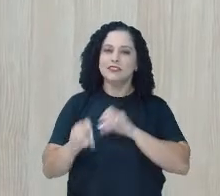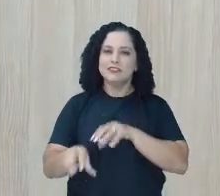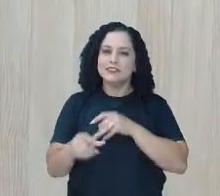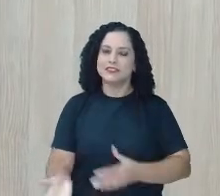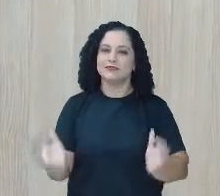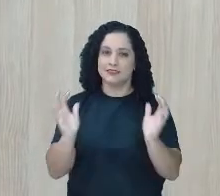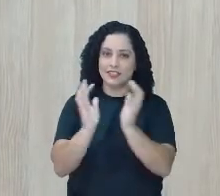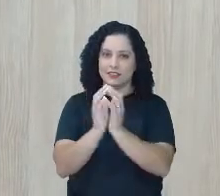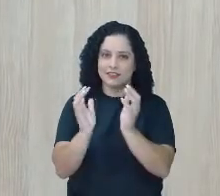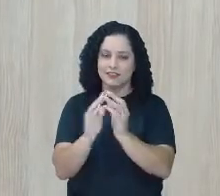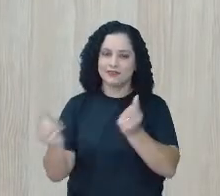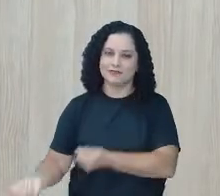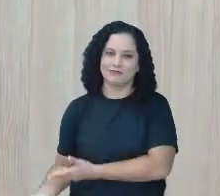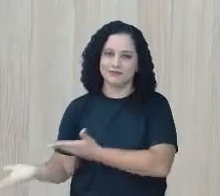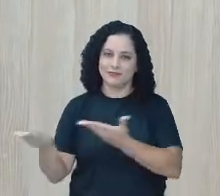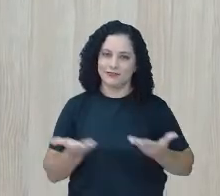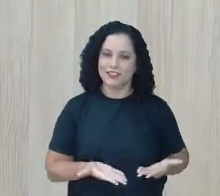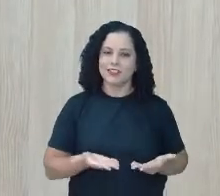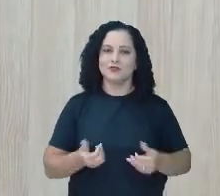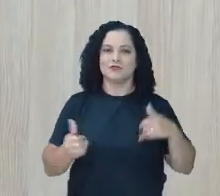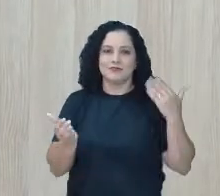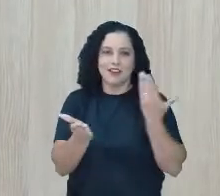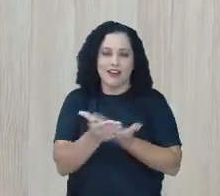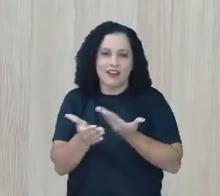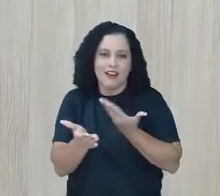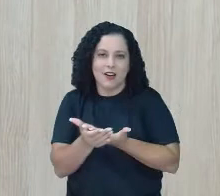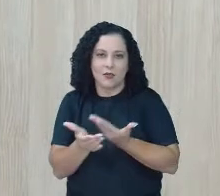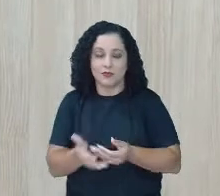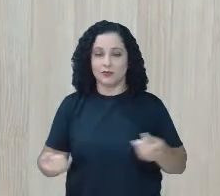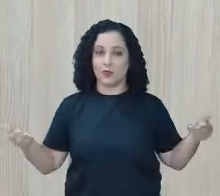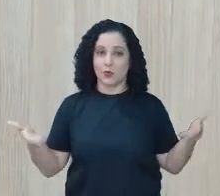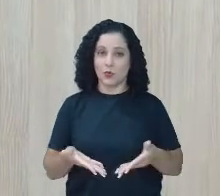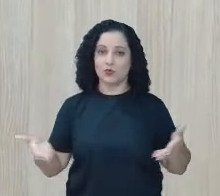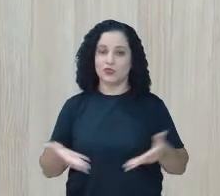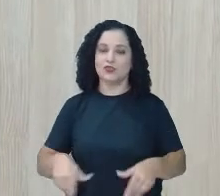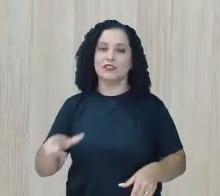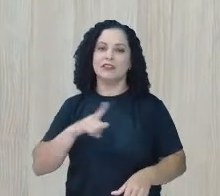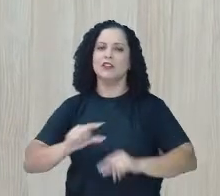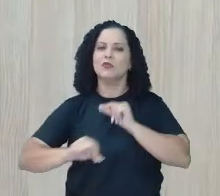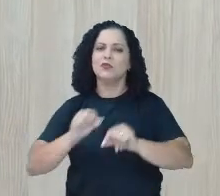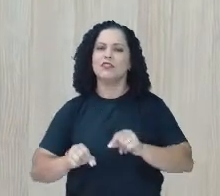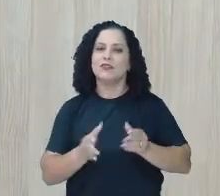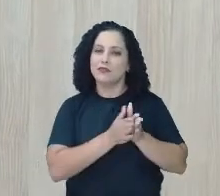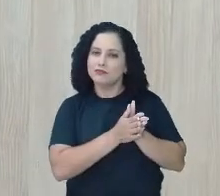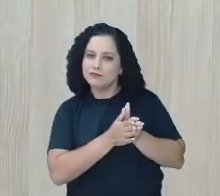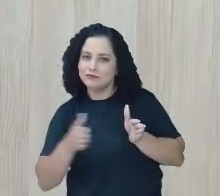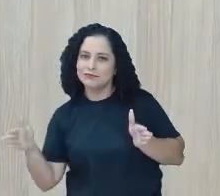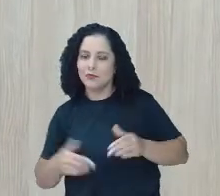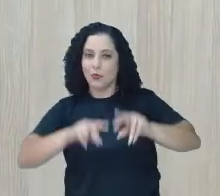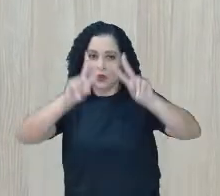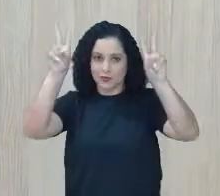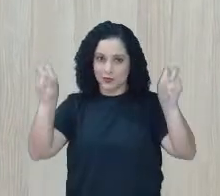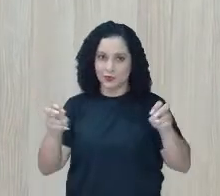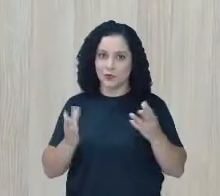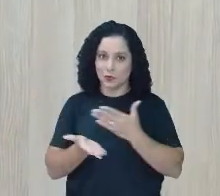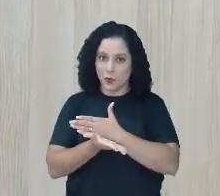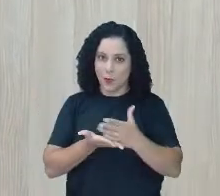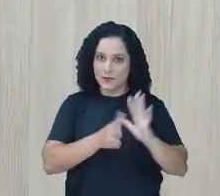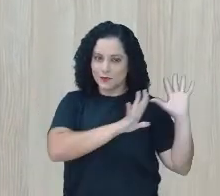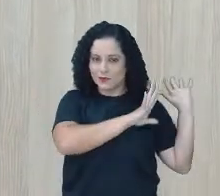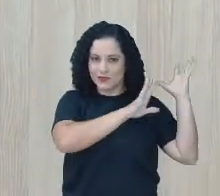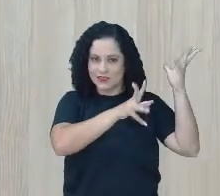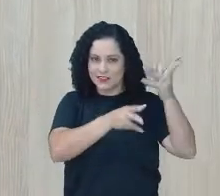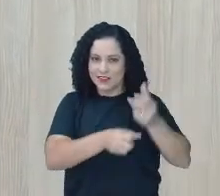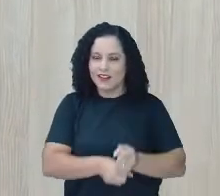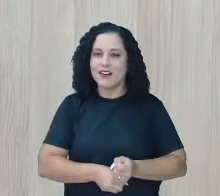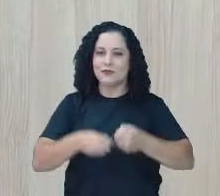Recife. Sejam bem-vindos e bem-vindas à nossa aula. Hoje a gente vai dar continuidade ao assunto que a gente começou a revisão, né?